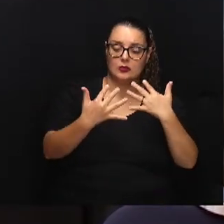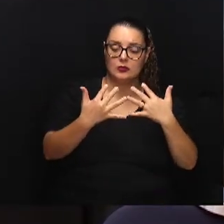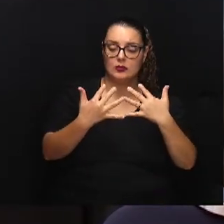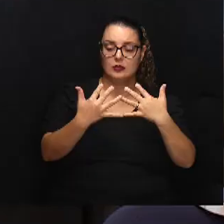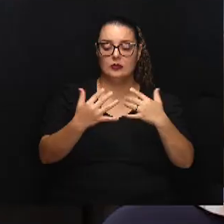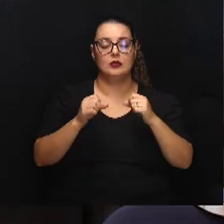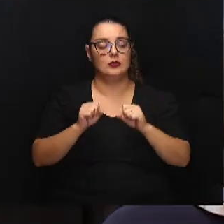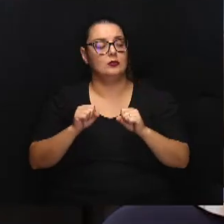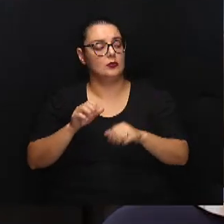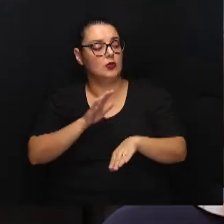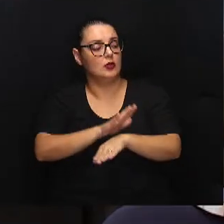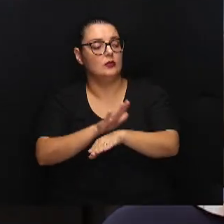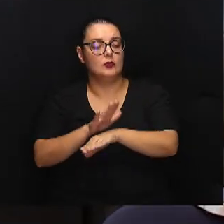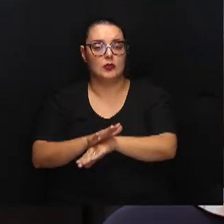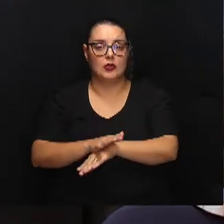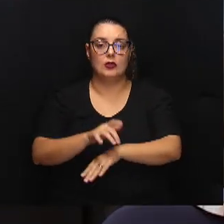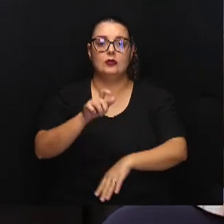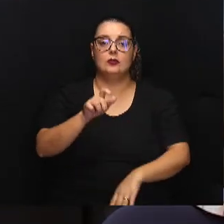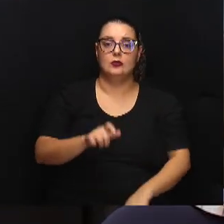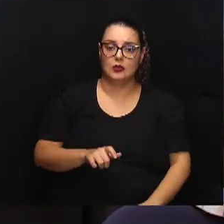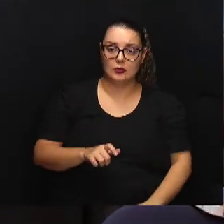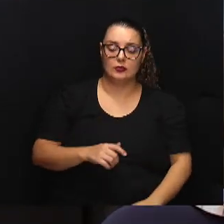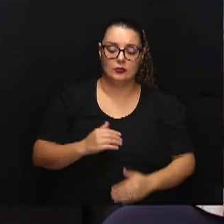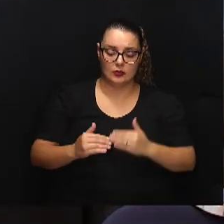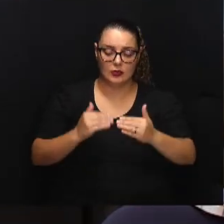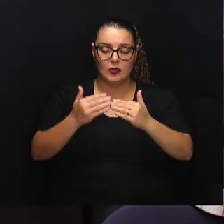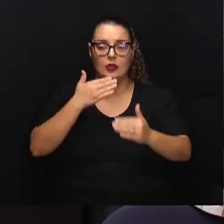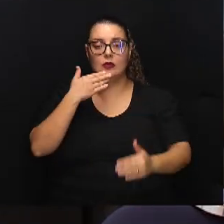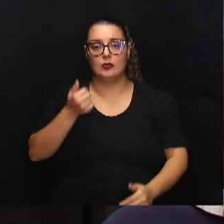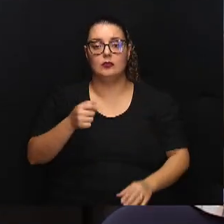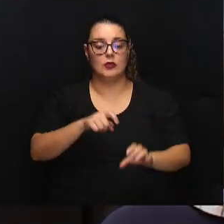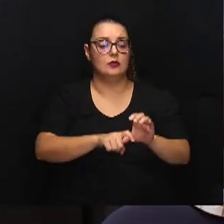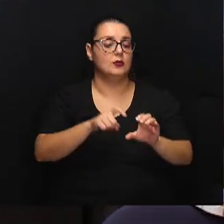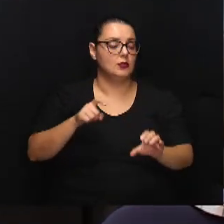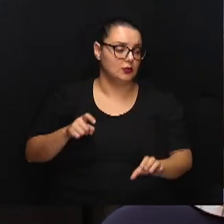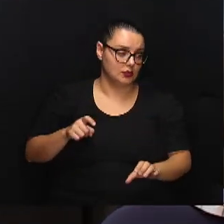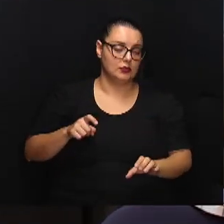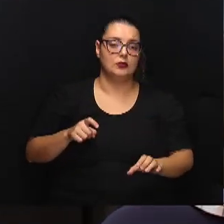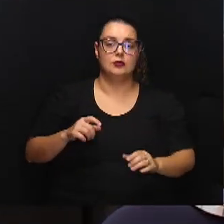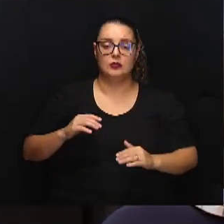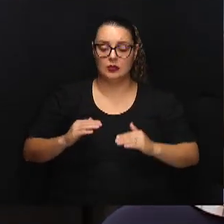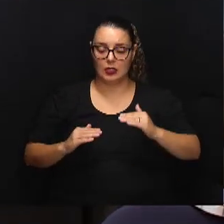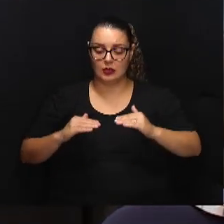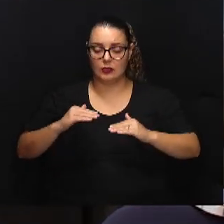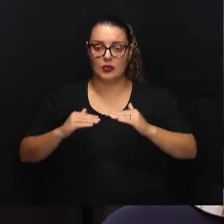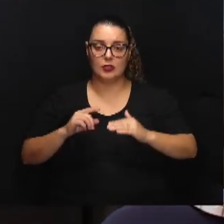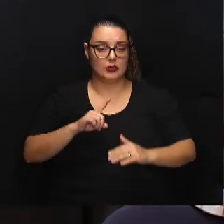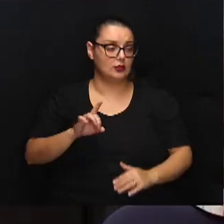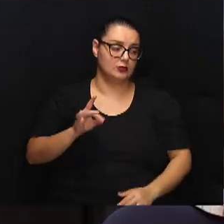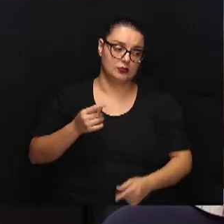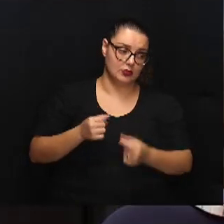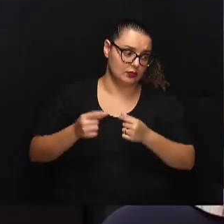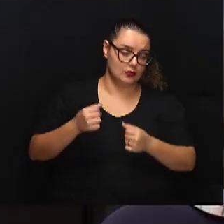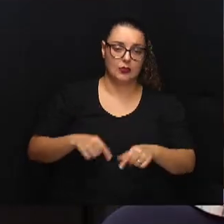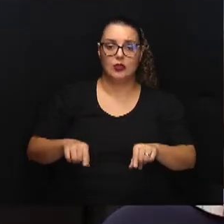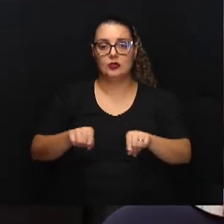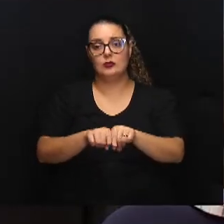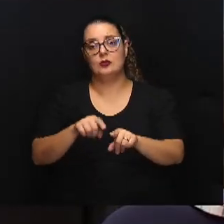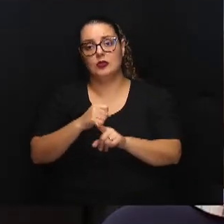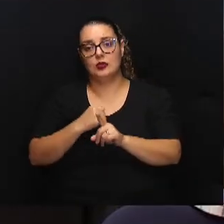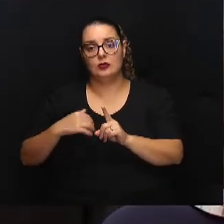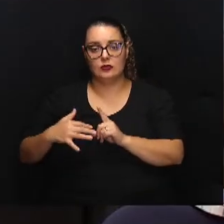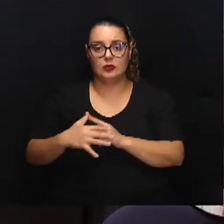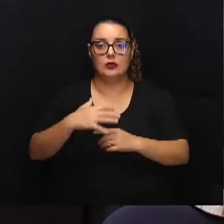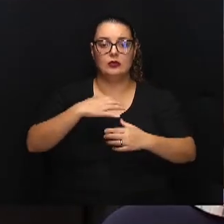que pode ajudar essa pessoa a recuperar a sua autonomia, seu equilíbrio não só econômico, mas sócio